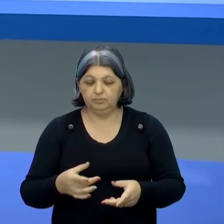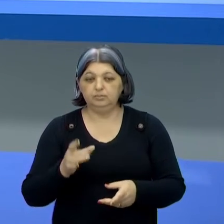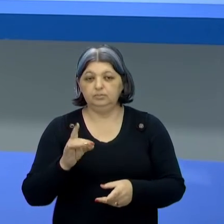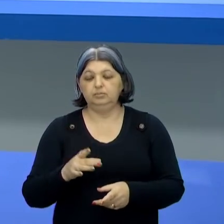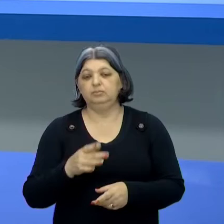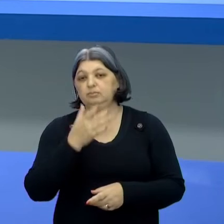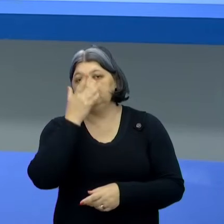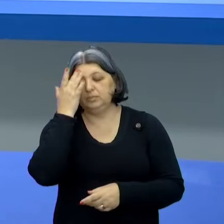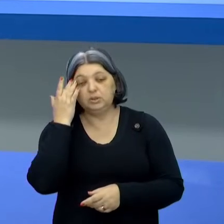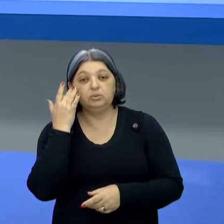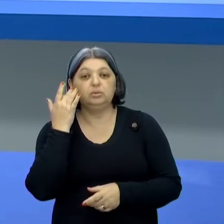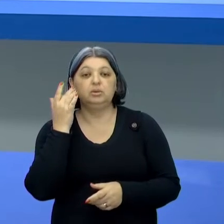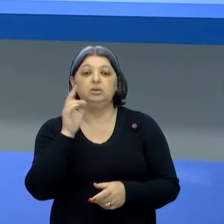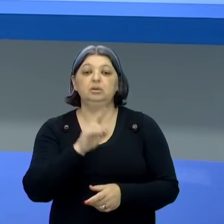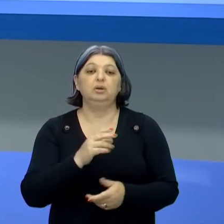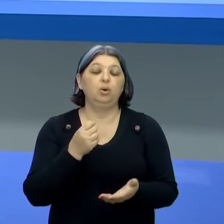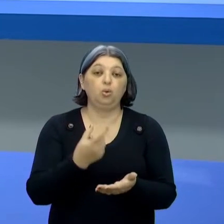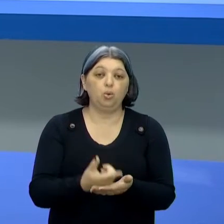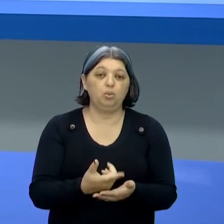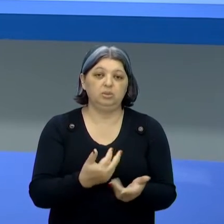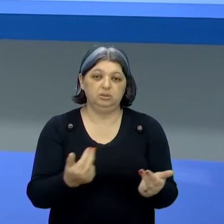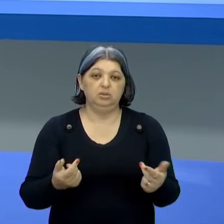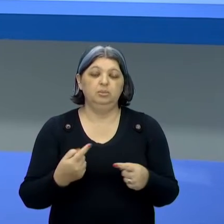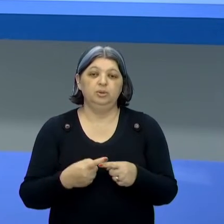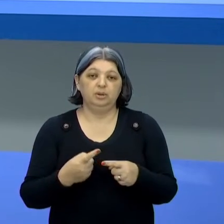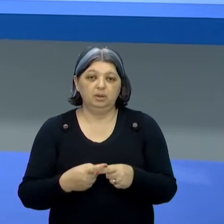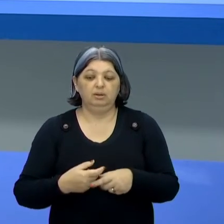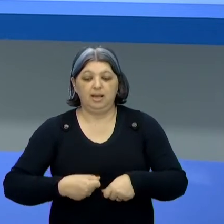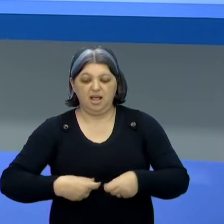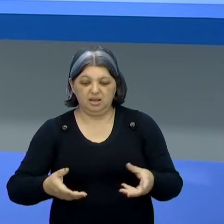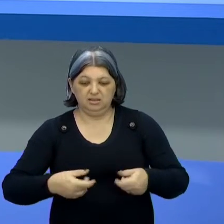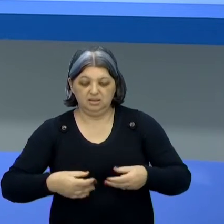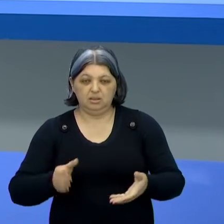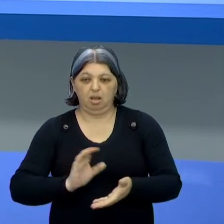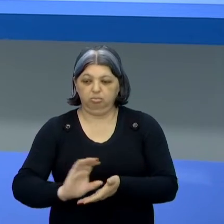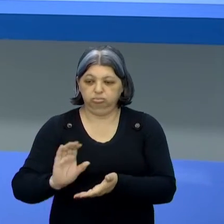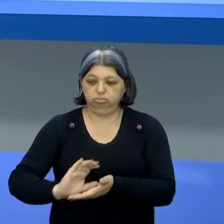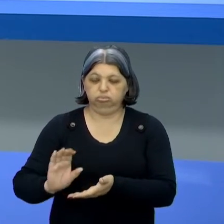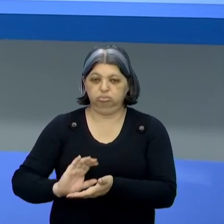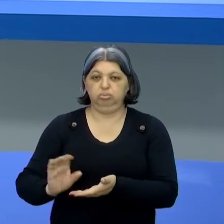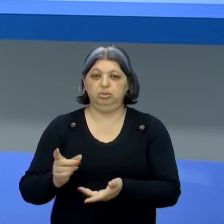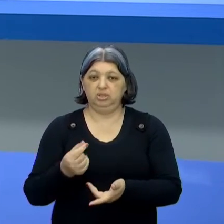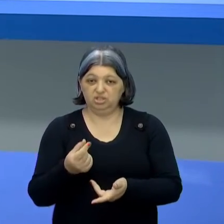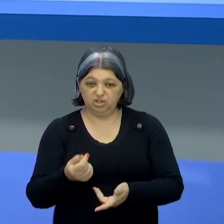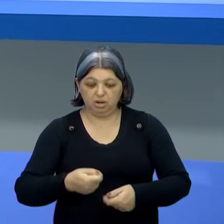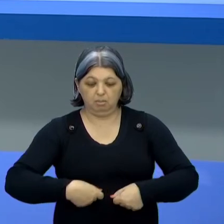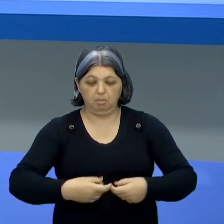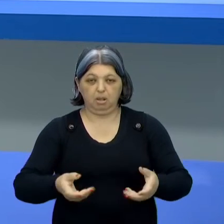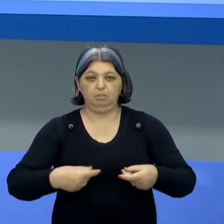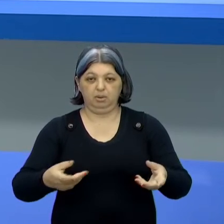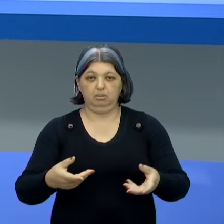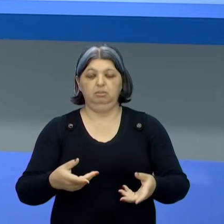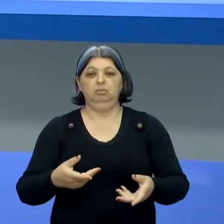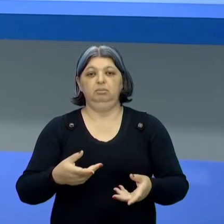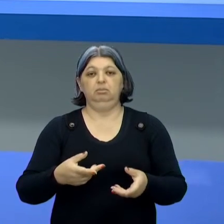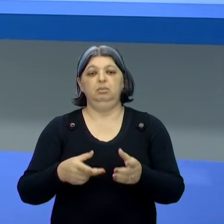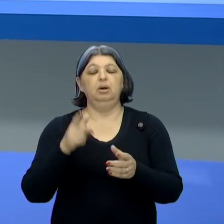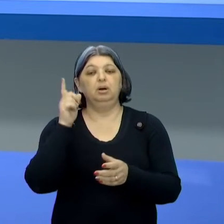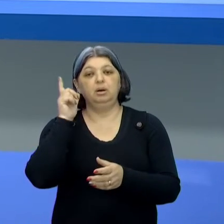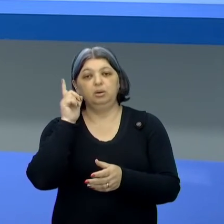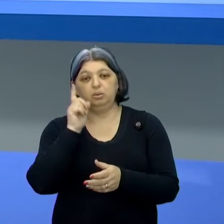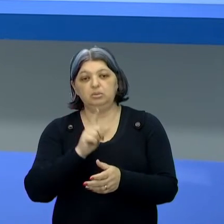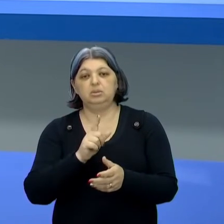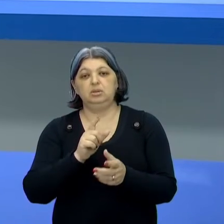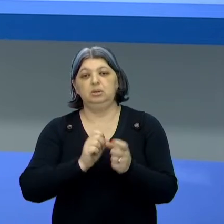final. Porque quanto mais custos, mais despesas, mais dinheiro é gasto para produzir determinado